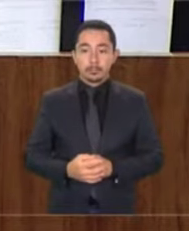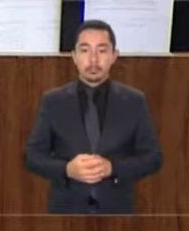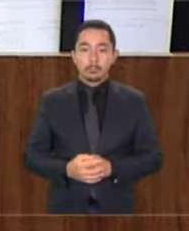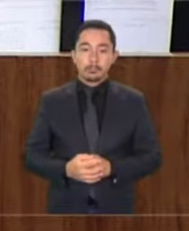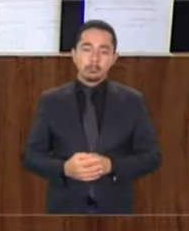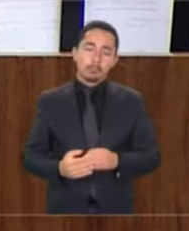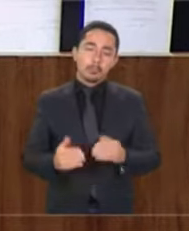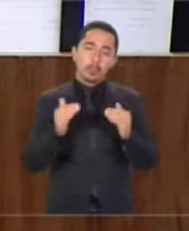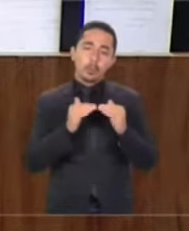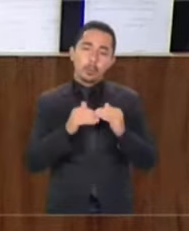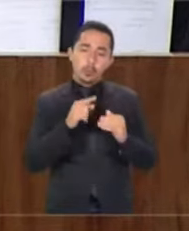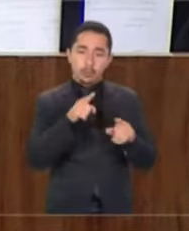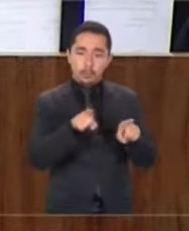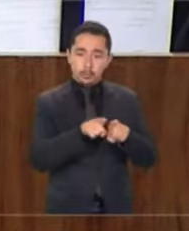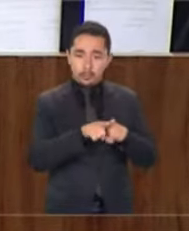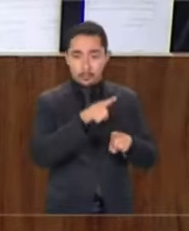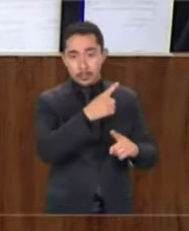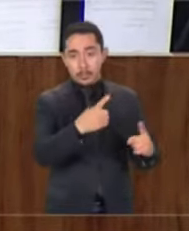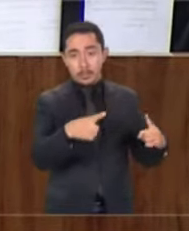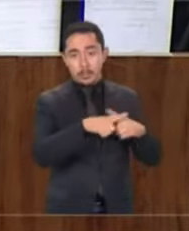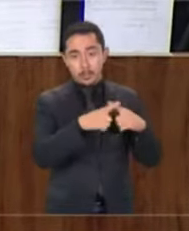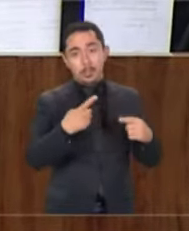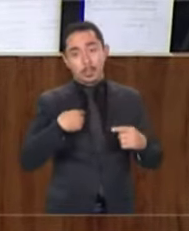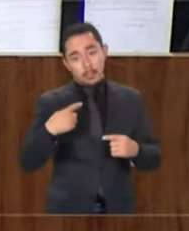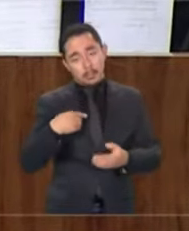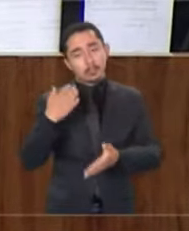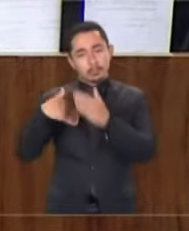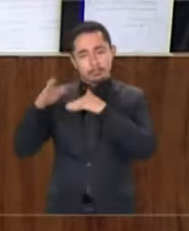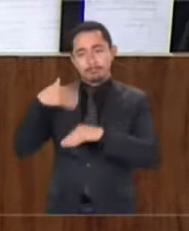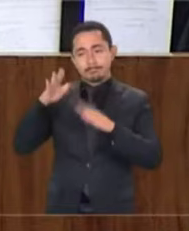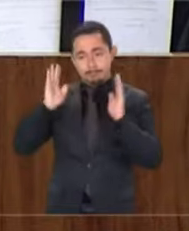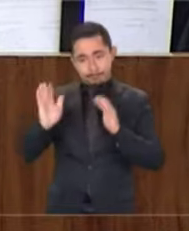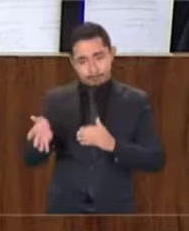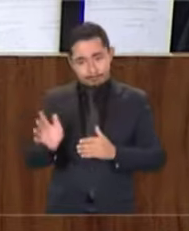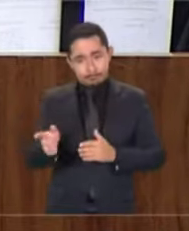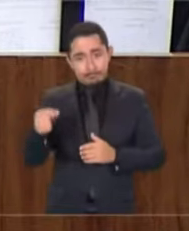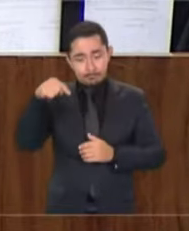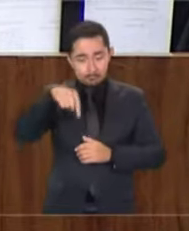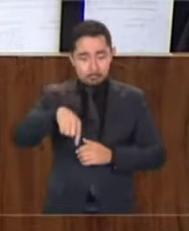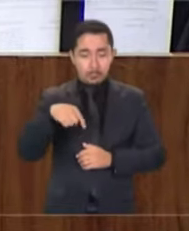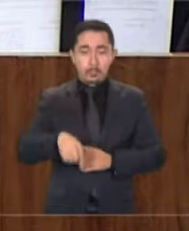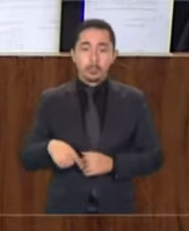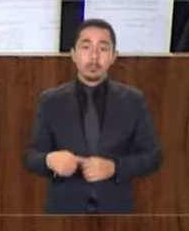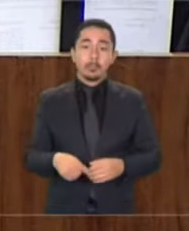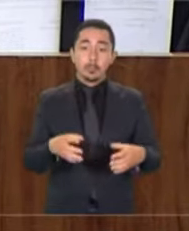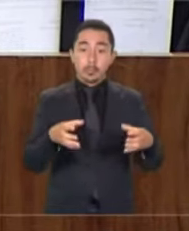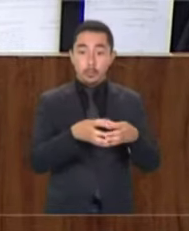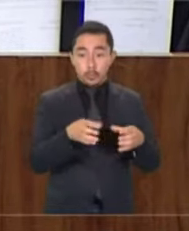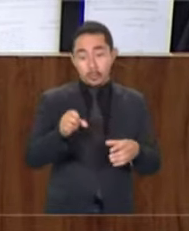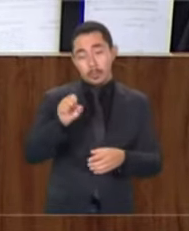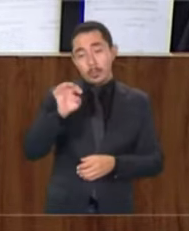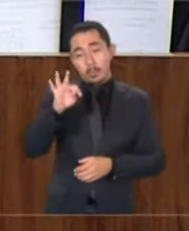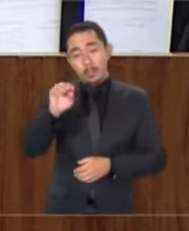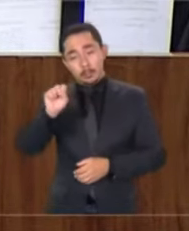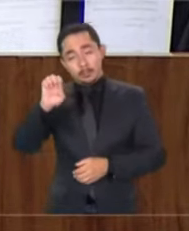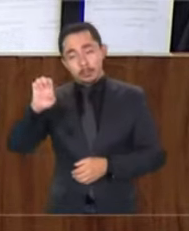acompanho a divergência. Eu já vinha sustentando há muito tempo aqui no plenário do Tribunal Superior